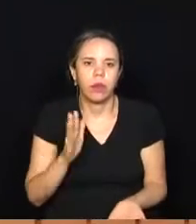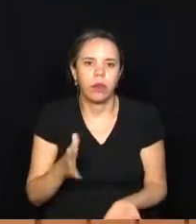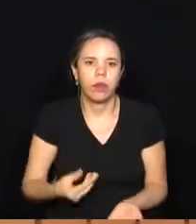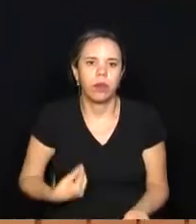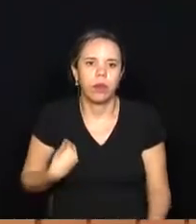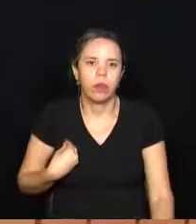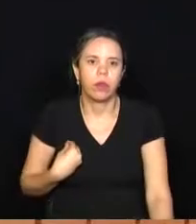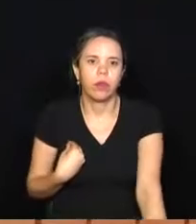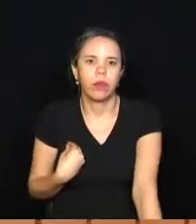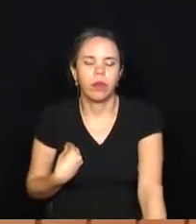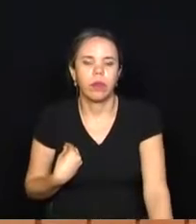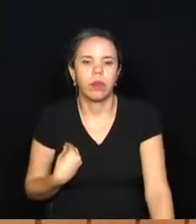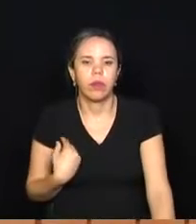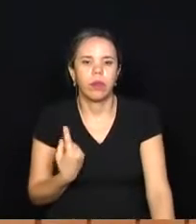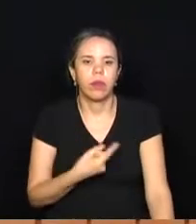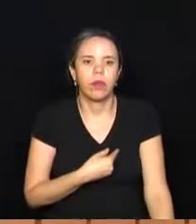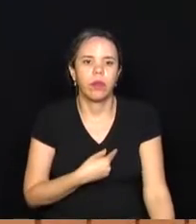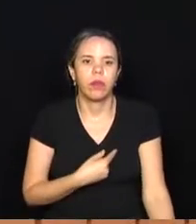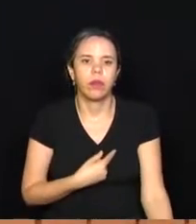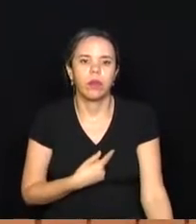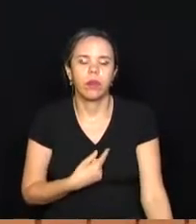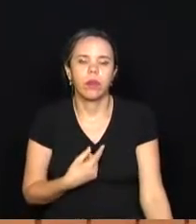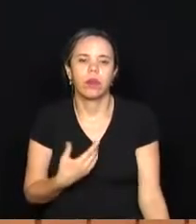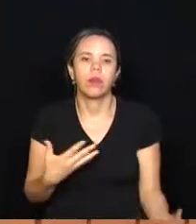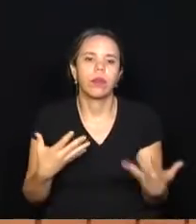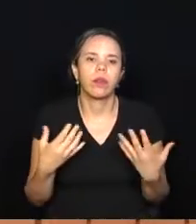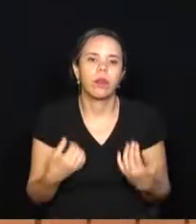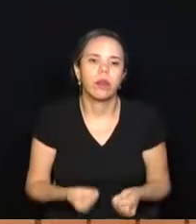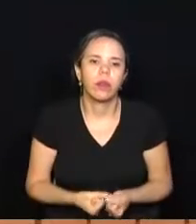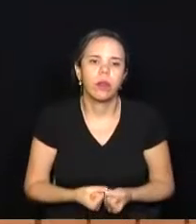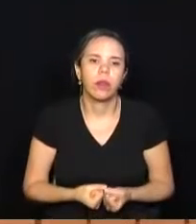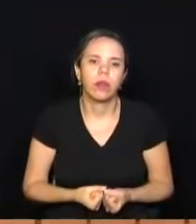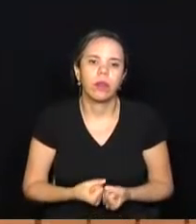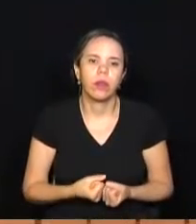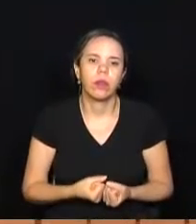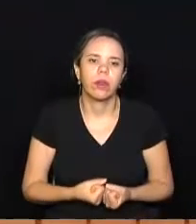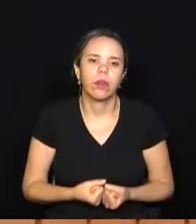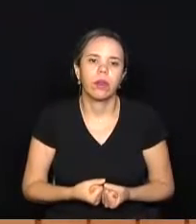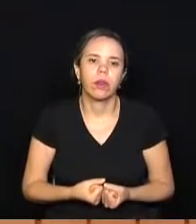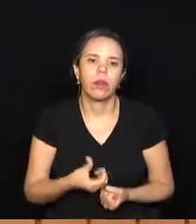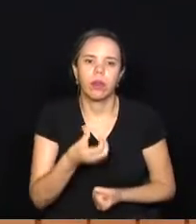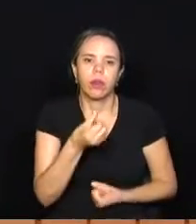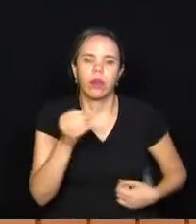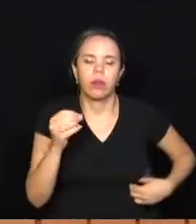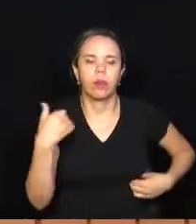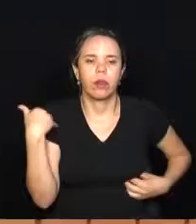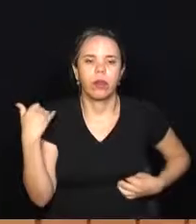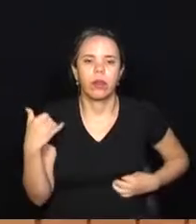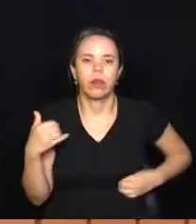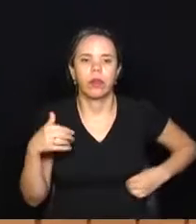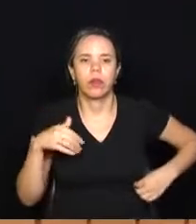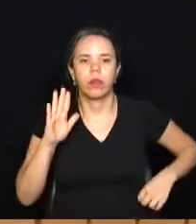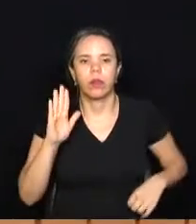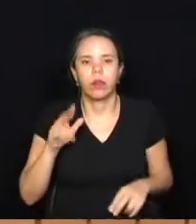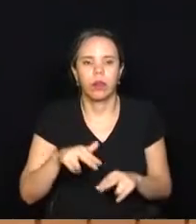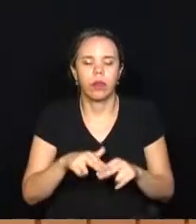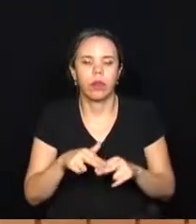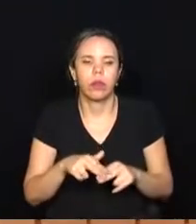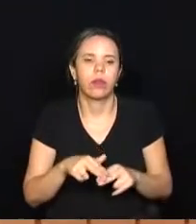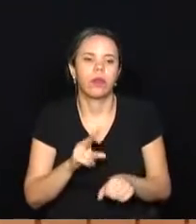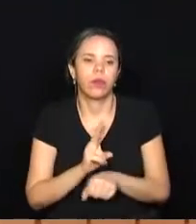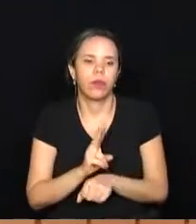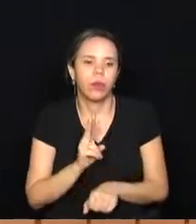tá? Então, nós vamos estar dos 60 a mais. Por isso, nosso cuidado